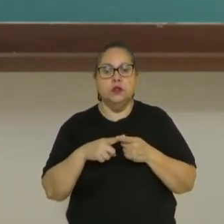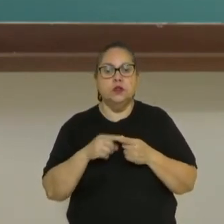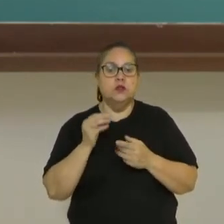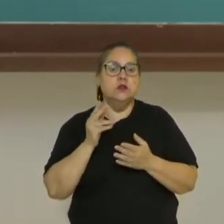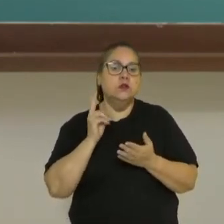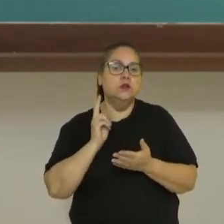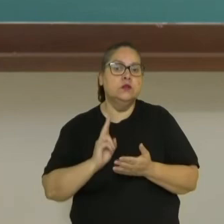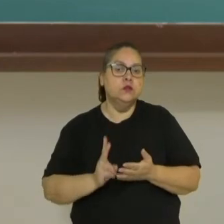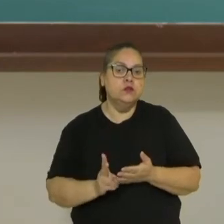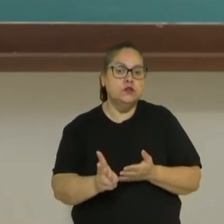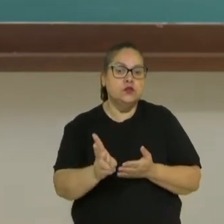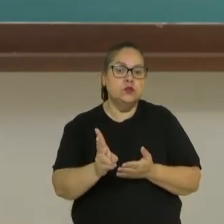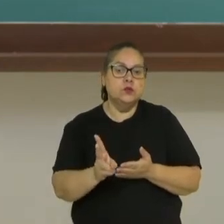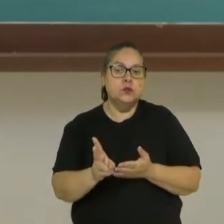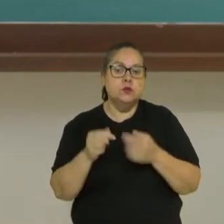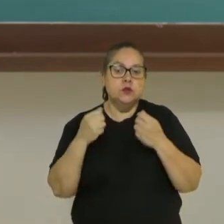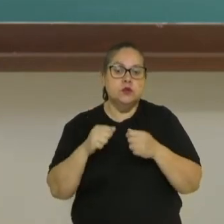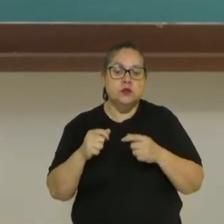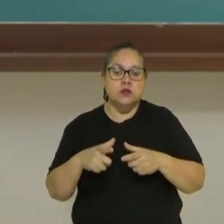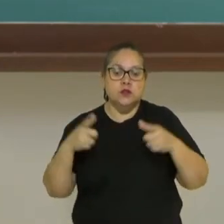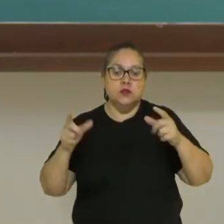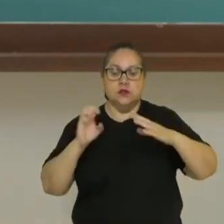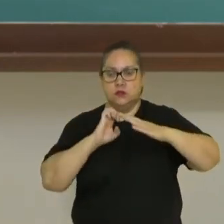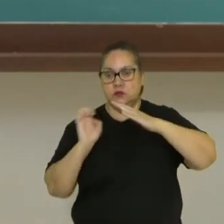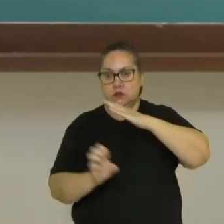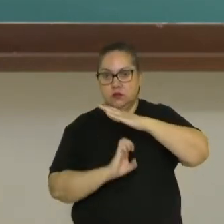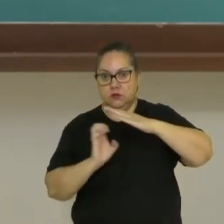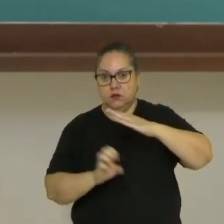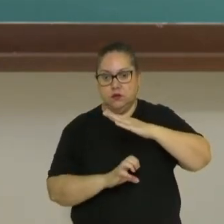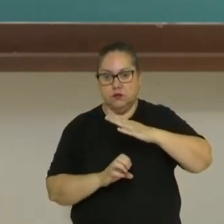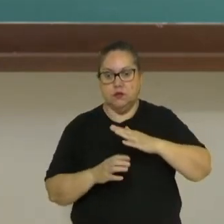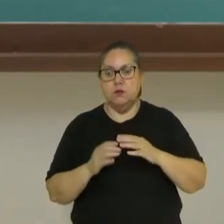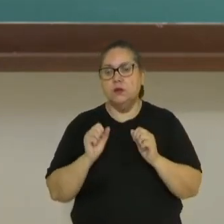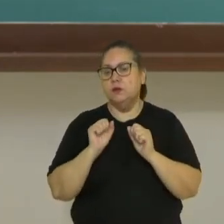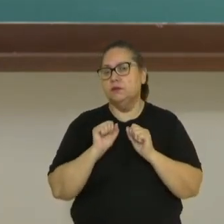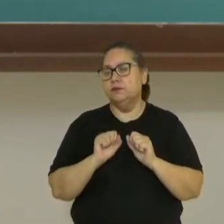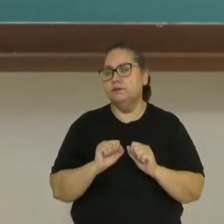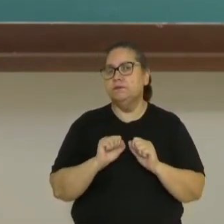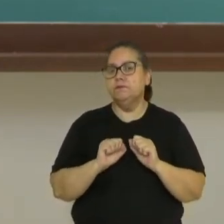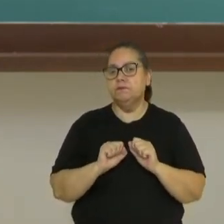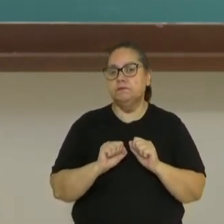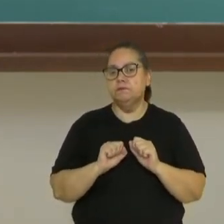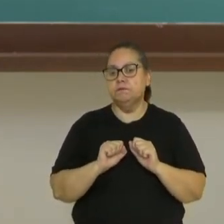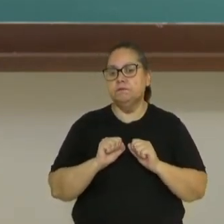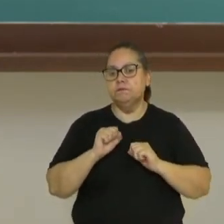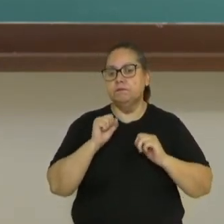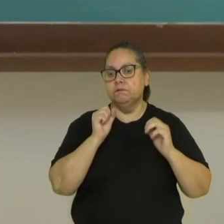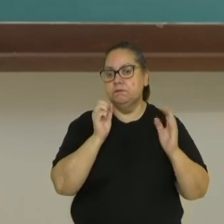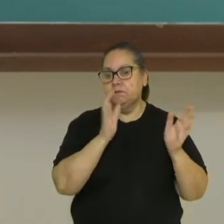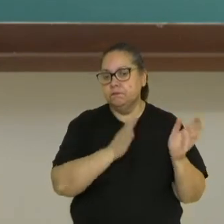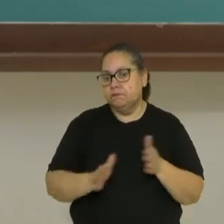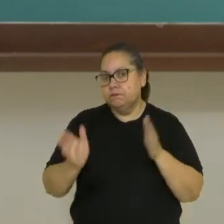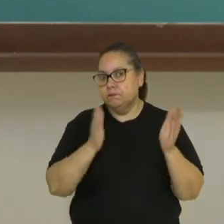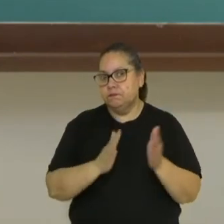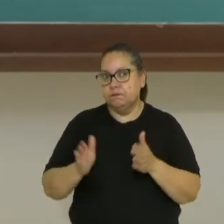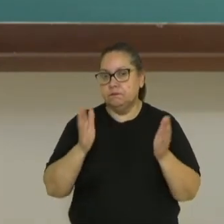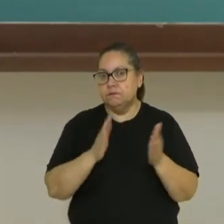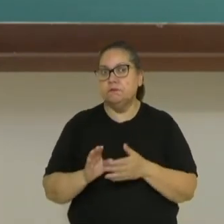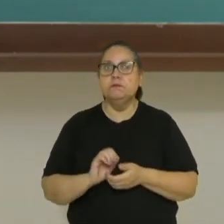continua dependendo das grandes empresas para poder funcionar. Basicamente